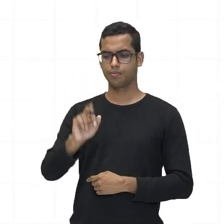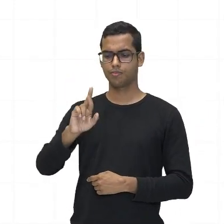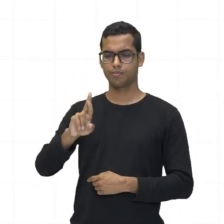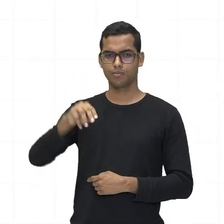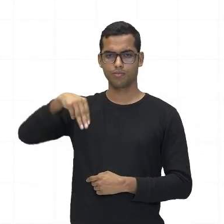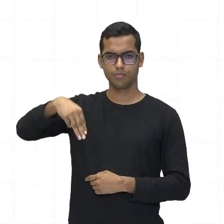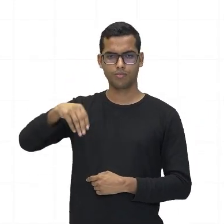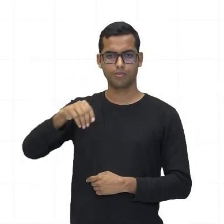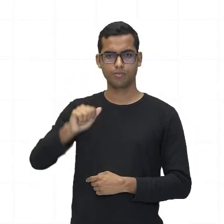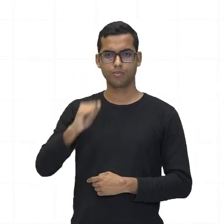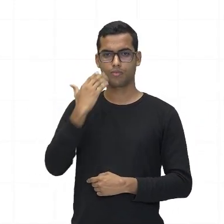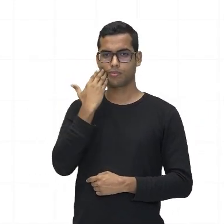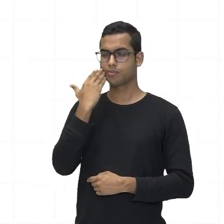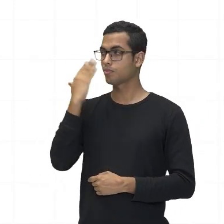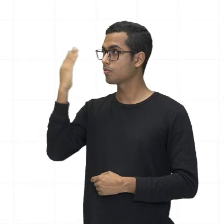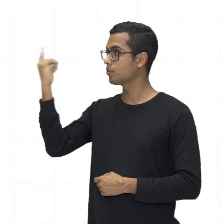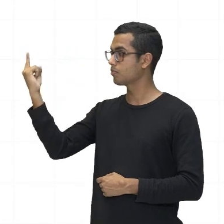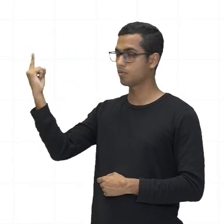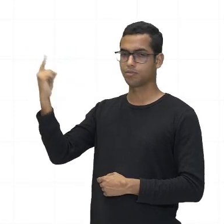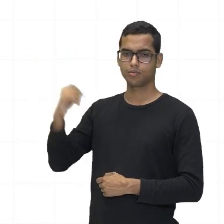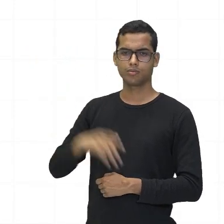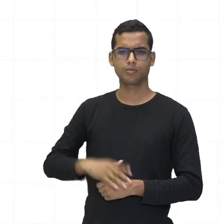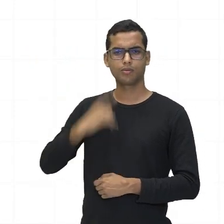o mais conhecido é a roda do Dharma.